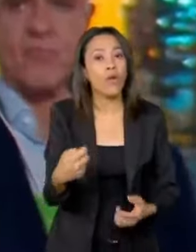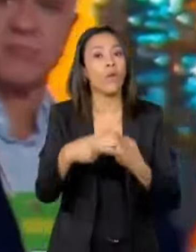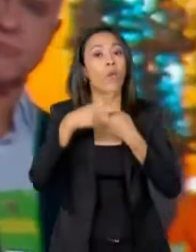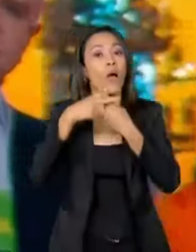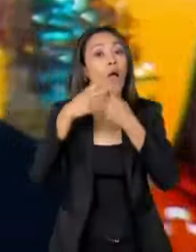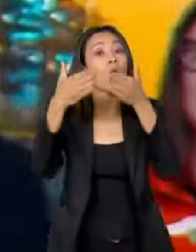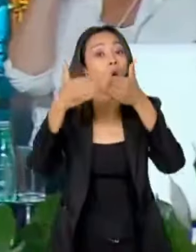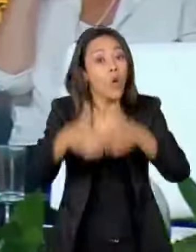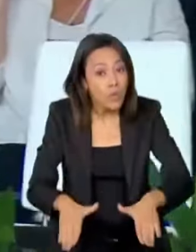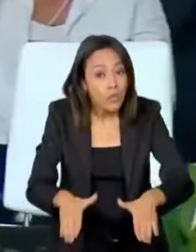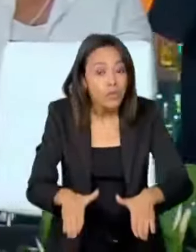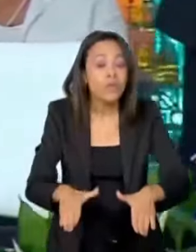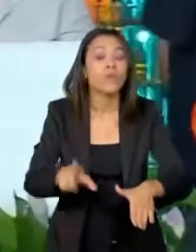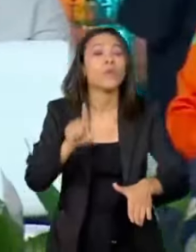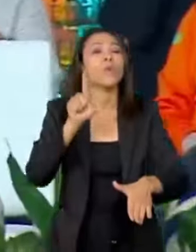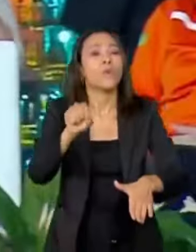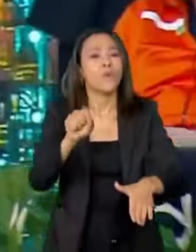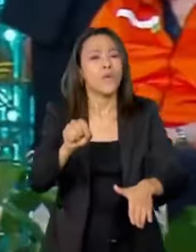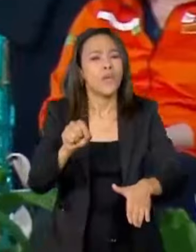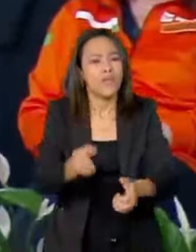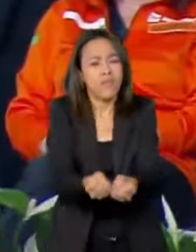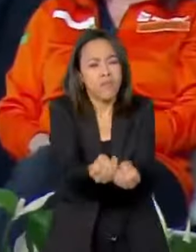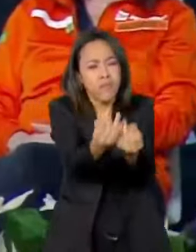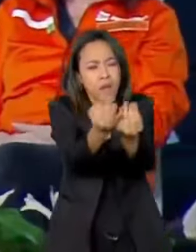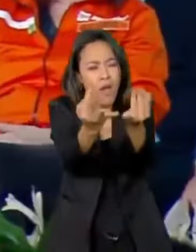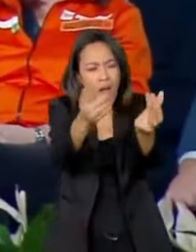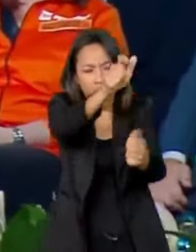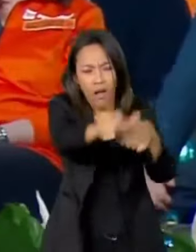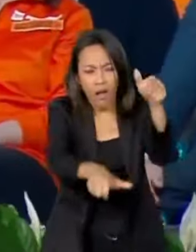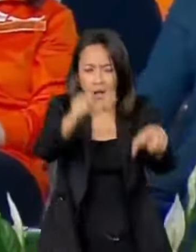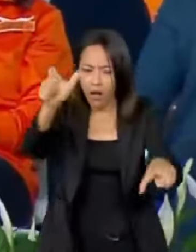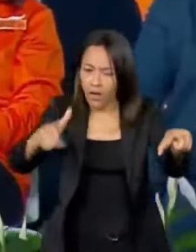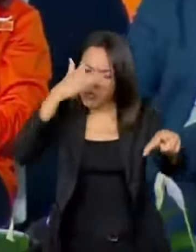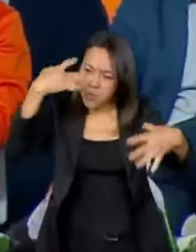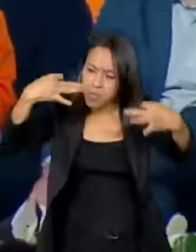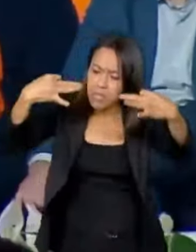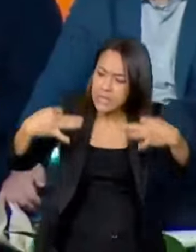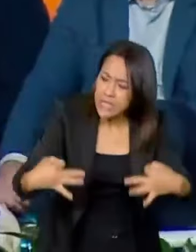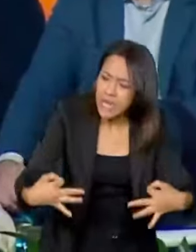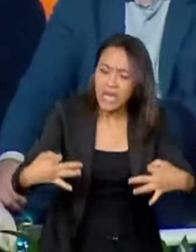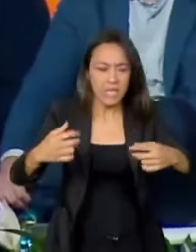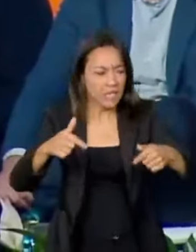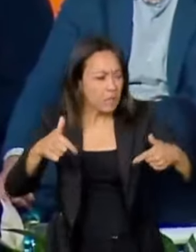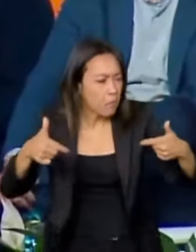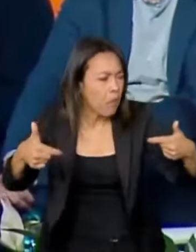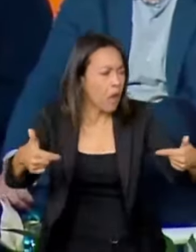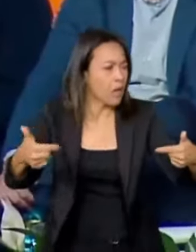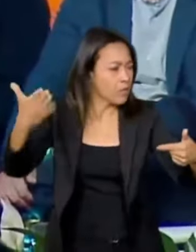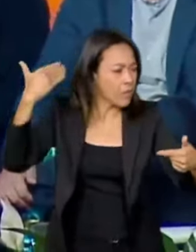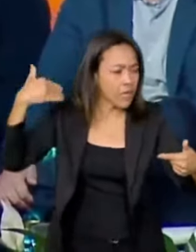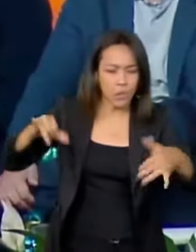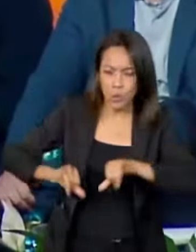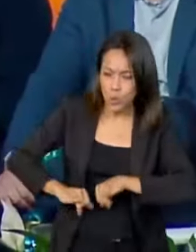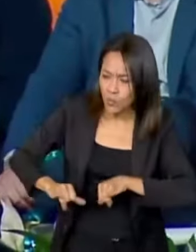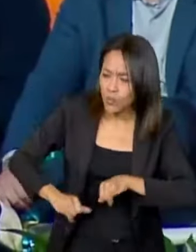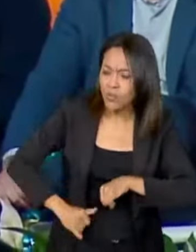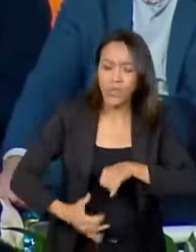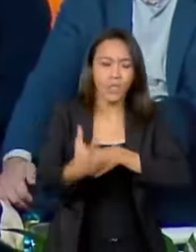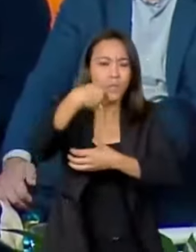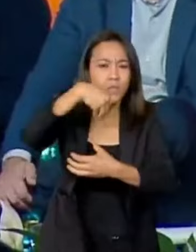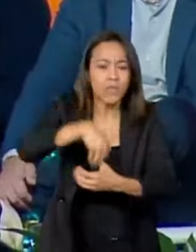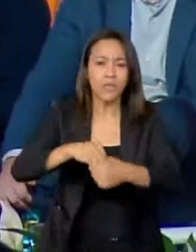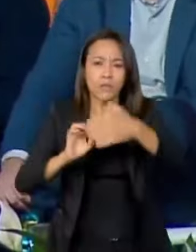uma reparação ao que muita gente honesta, ao que muita gente trabalhadora sofreu dentro da Petrobras